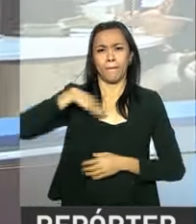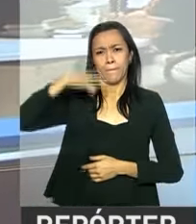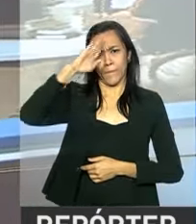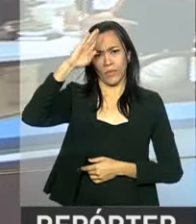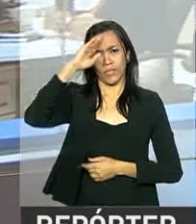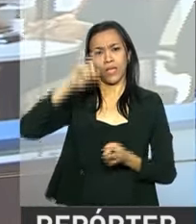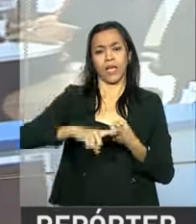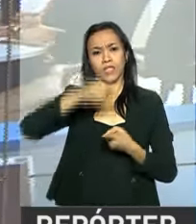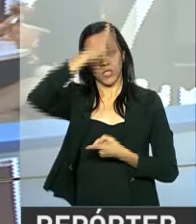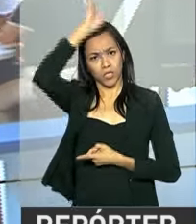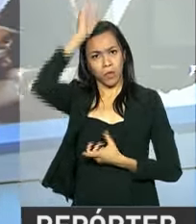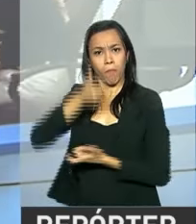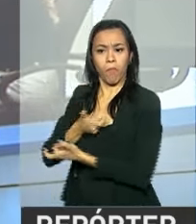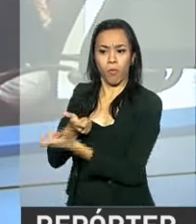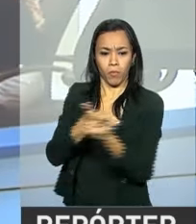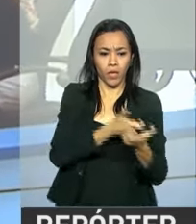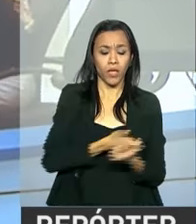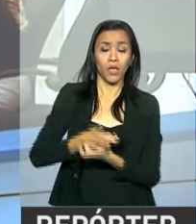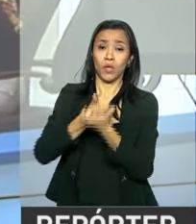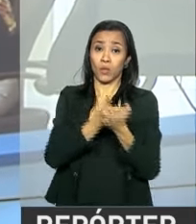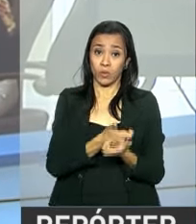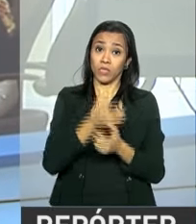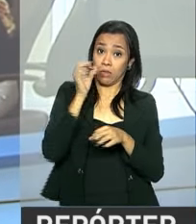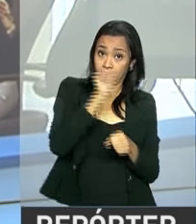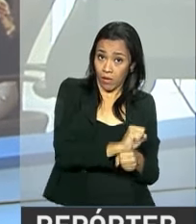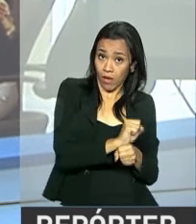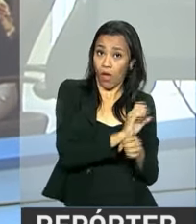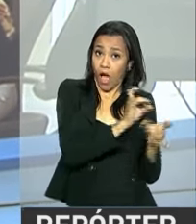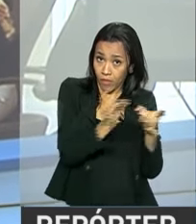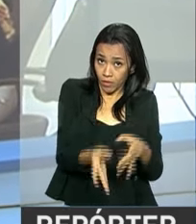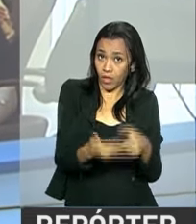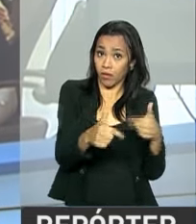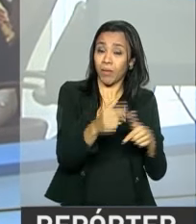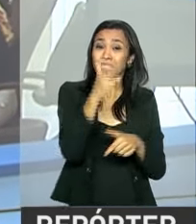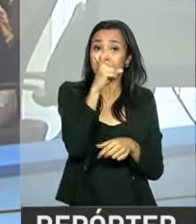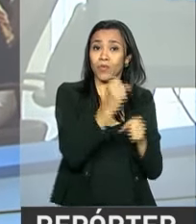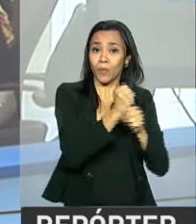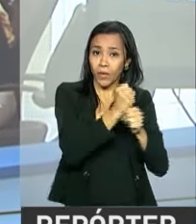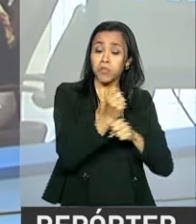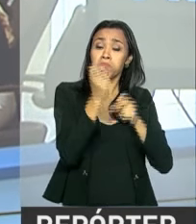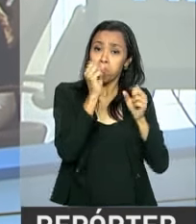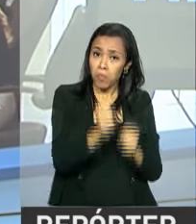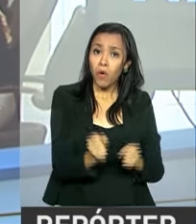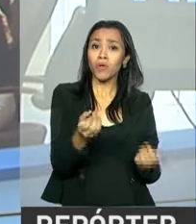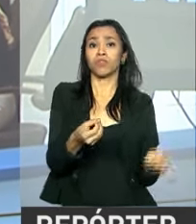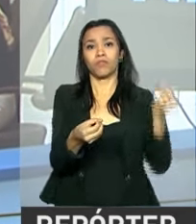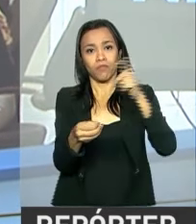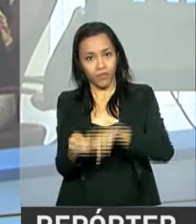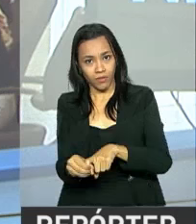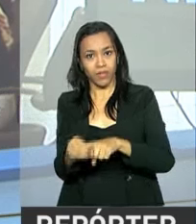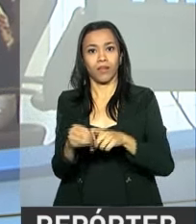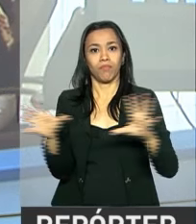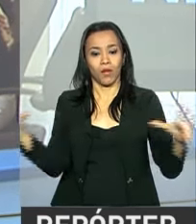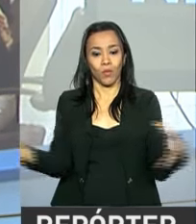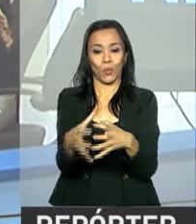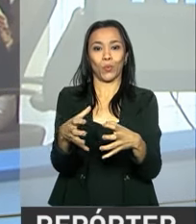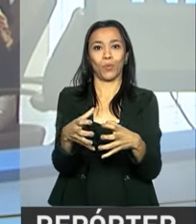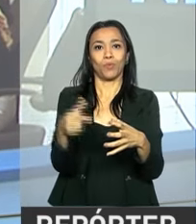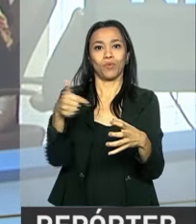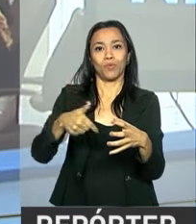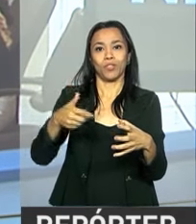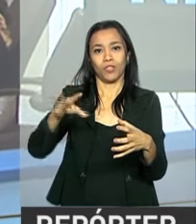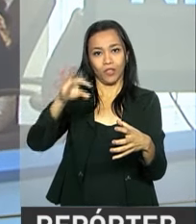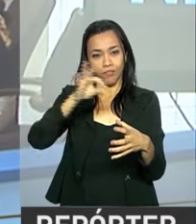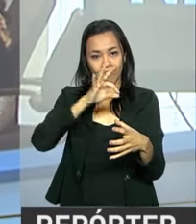militares inativos há menos de 5 anos vão poder compor a Força Nacional de Segurança Pública. A alteração vai permitir um